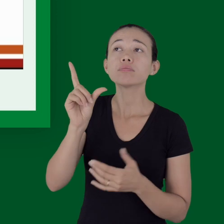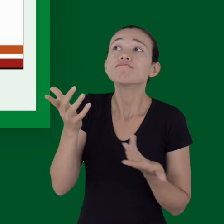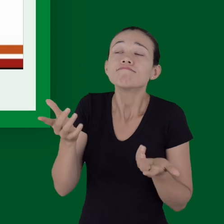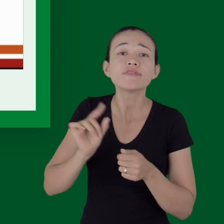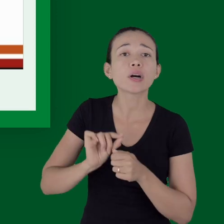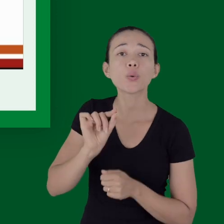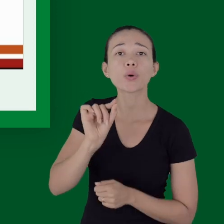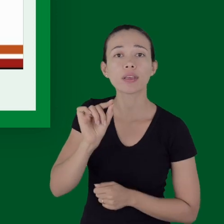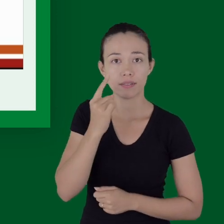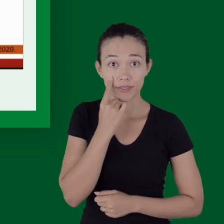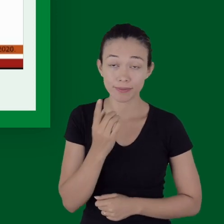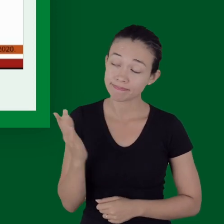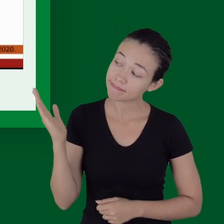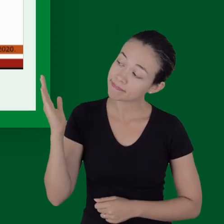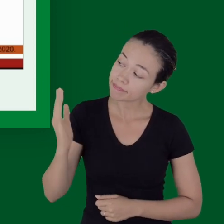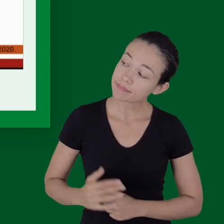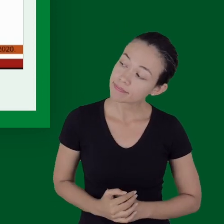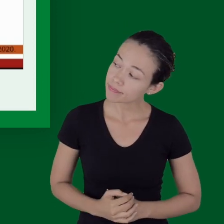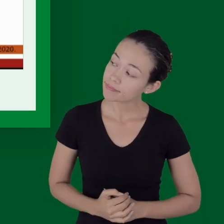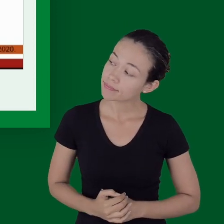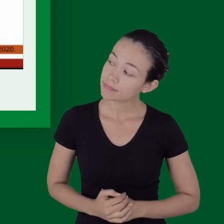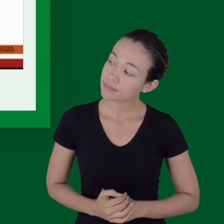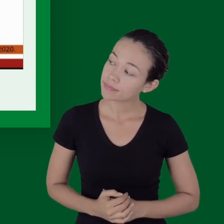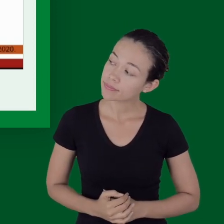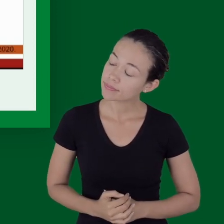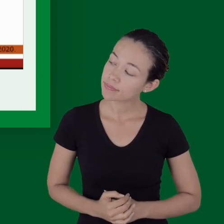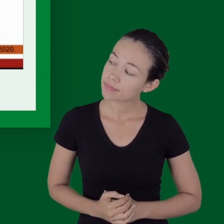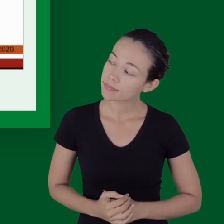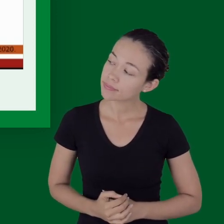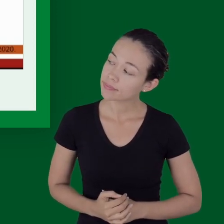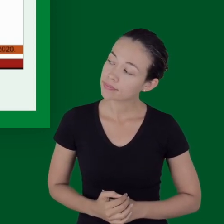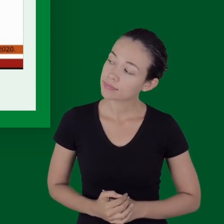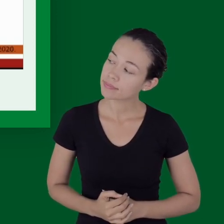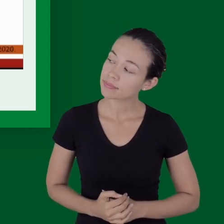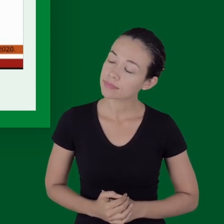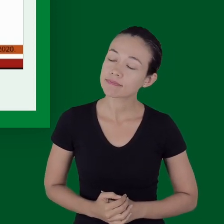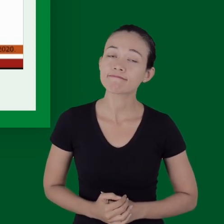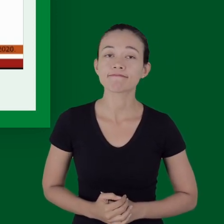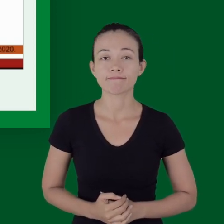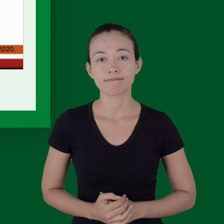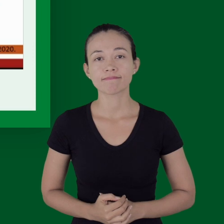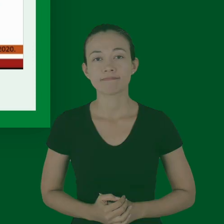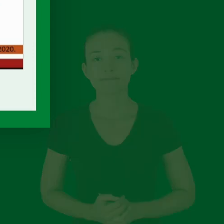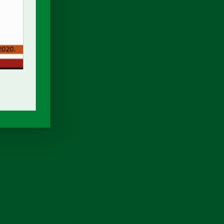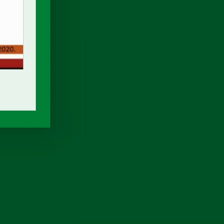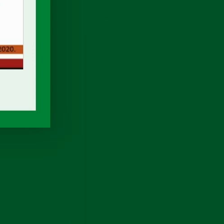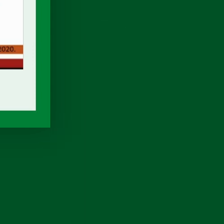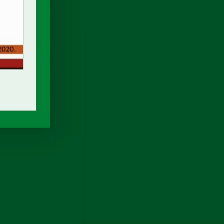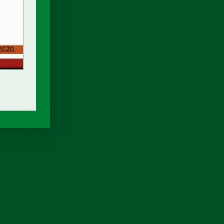tem? Então, a gente tem, alternativamente, os dispositivos extraglóticos.